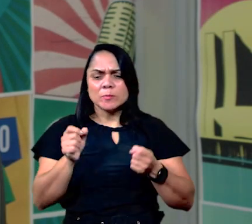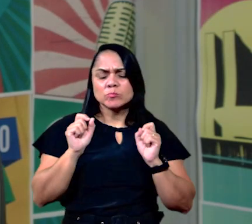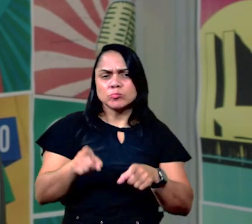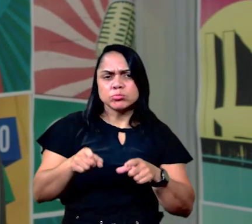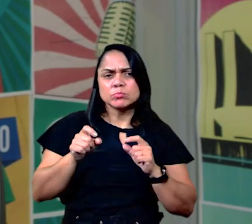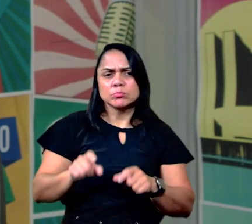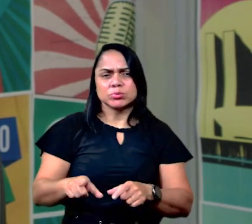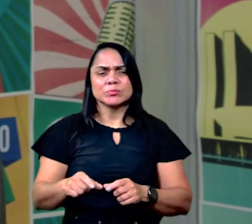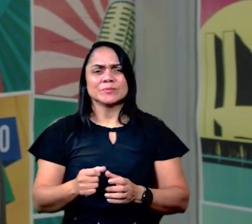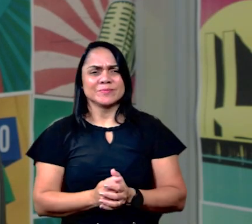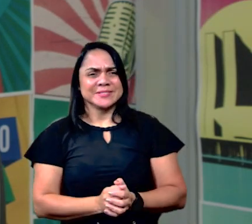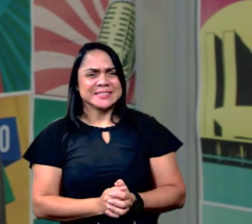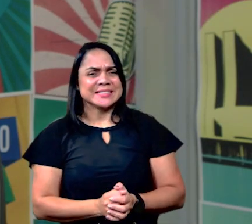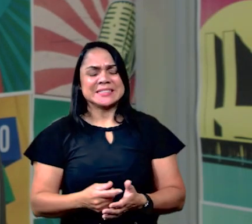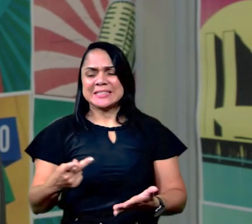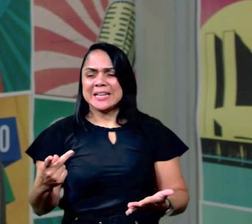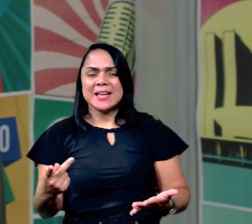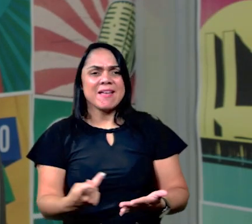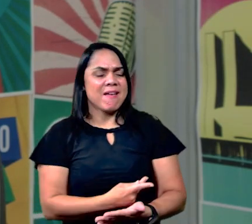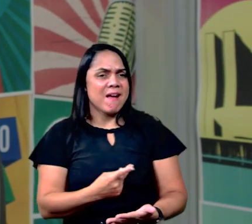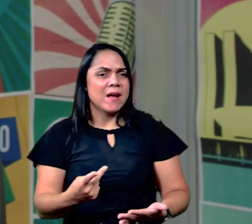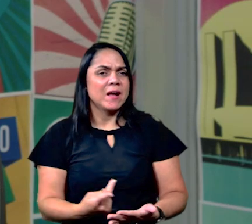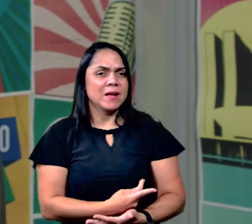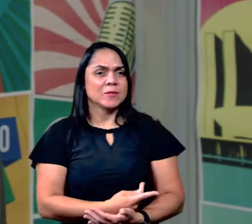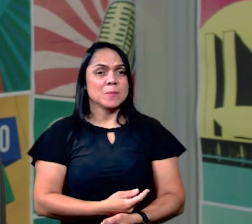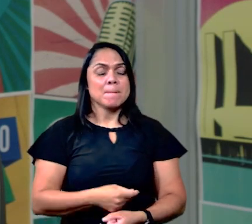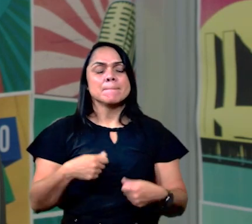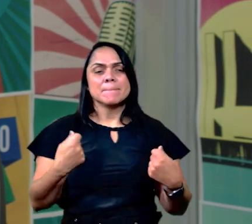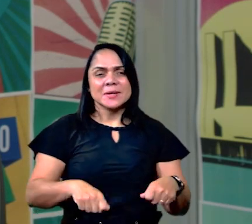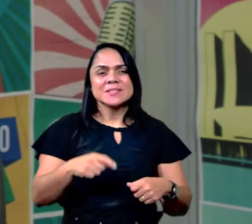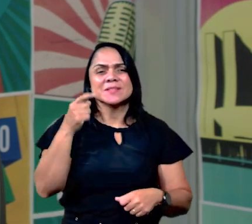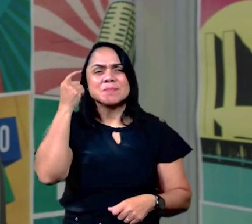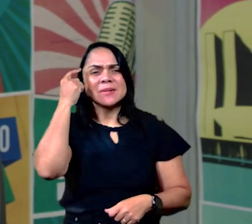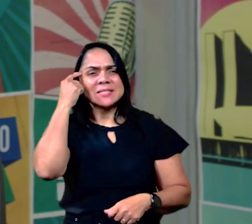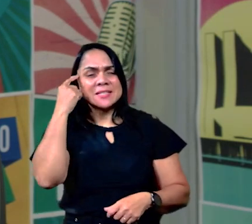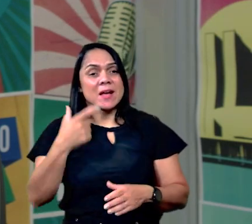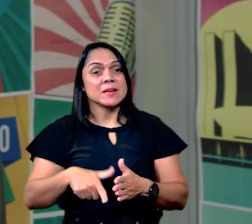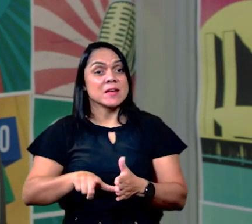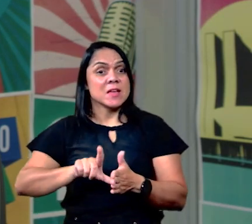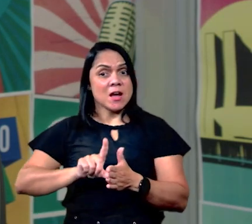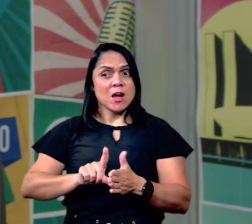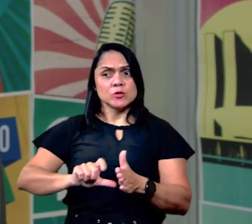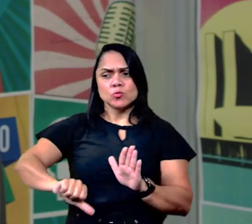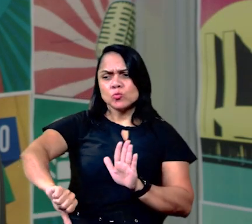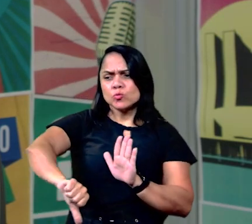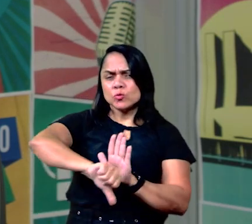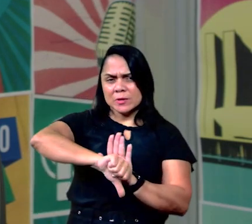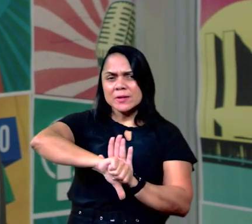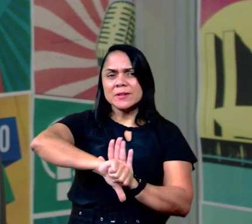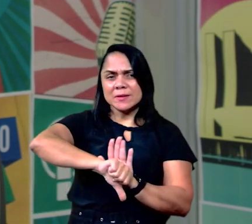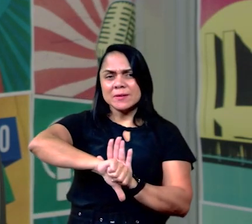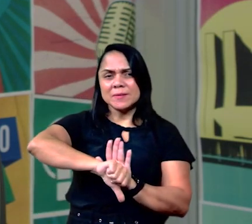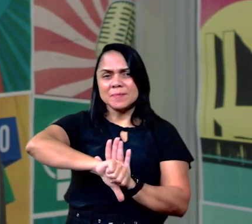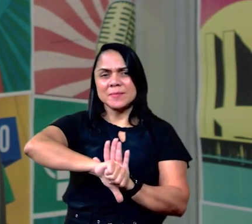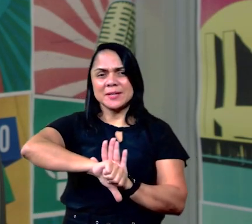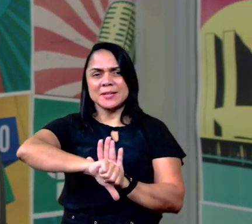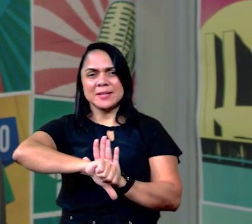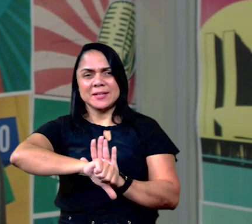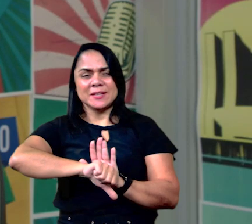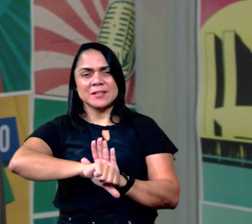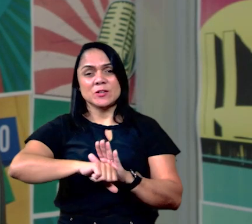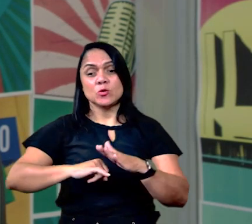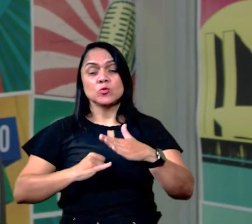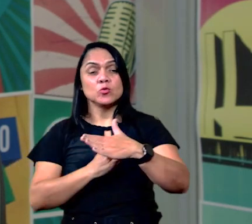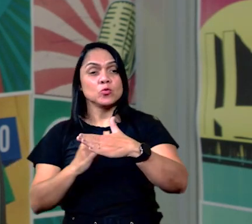são tipificações, criminais. Então para a gente pensar, não é, para antes do crime, eh, num numa